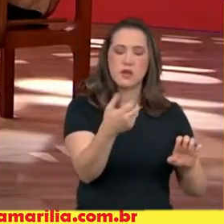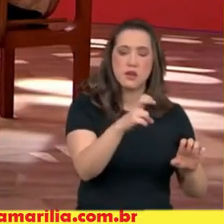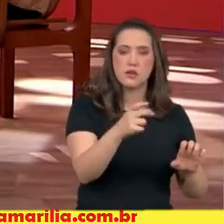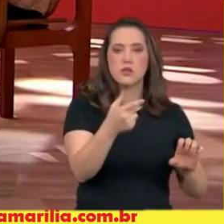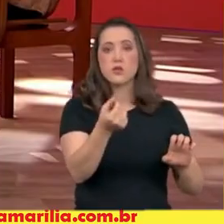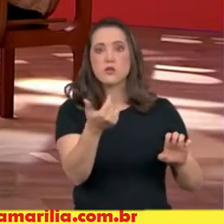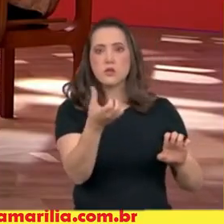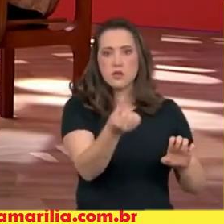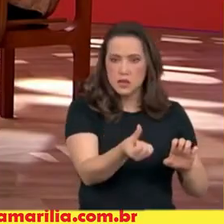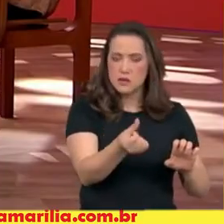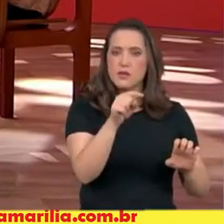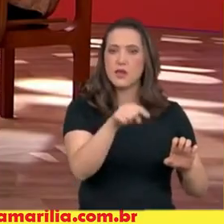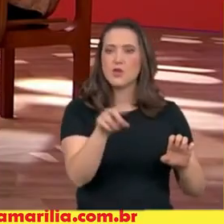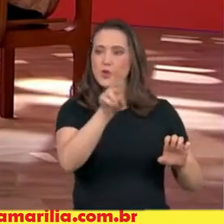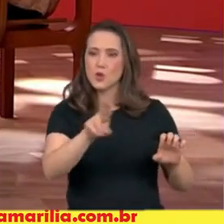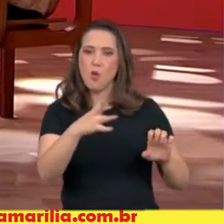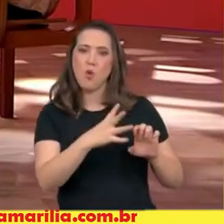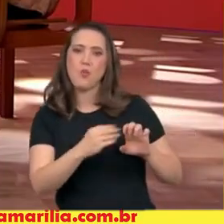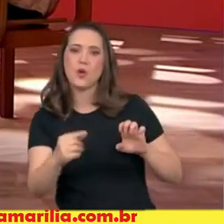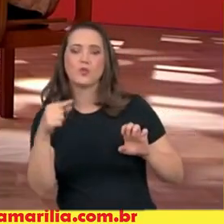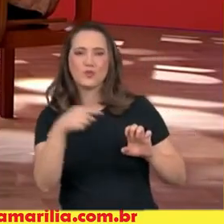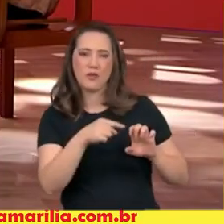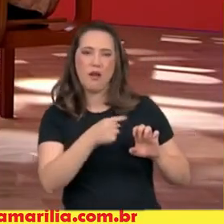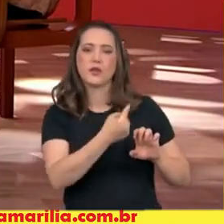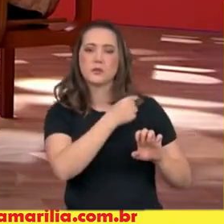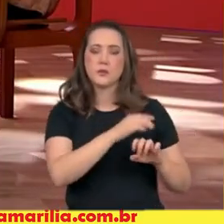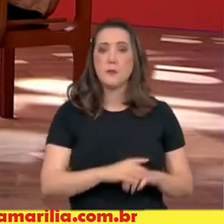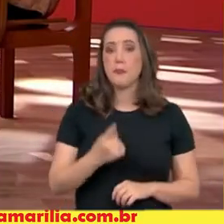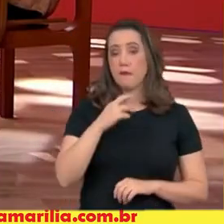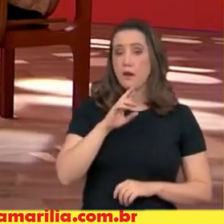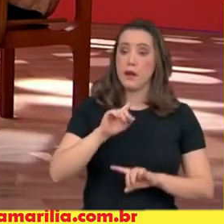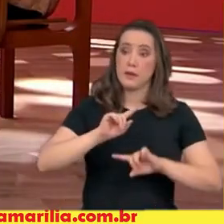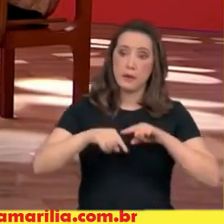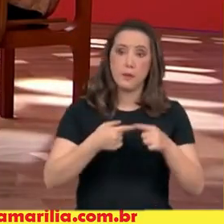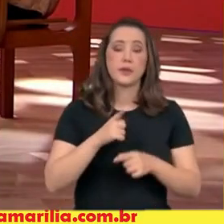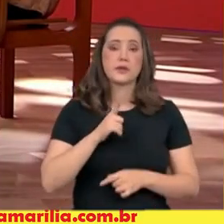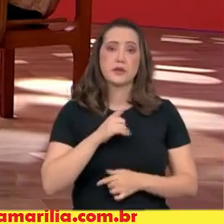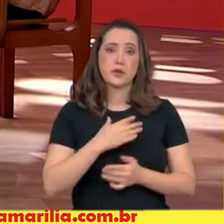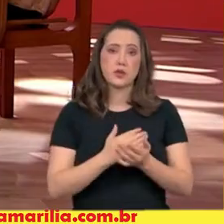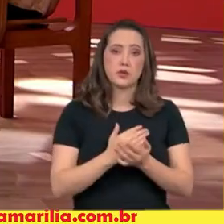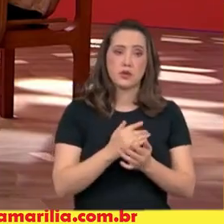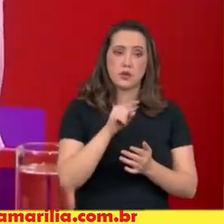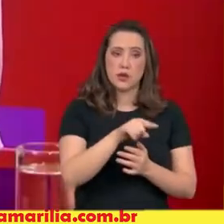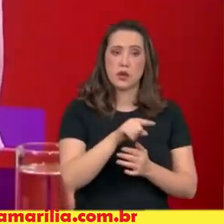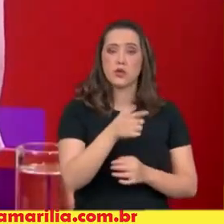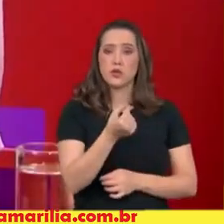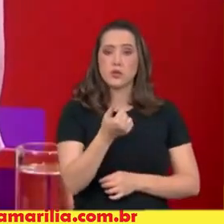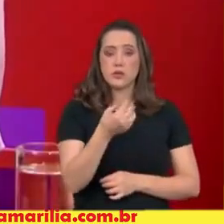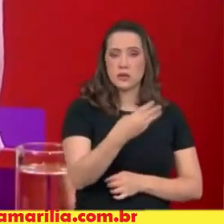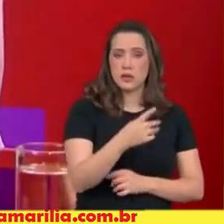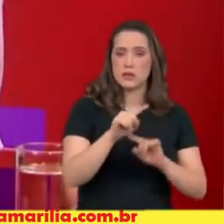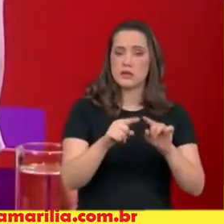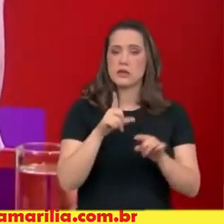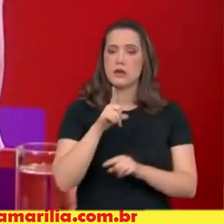à revolta em 2013 possibilitou a Lava Jato. A forma que a Lava Jato tomou